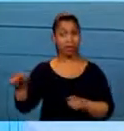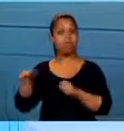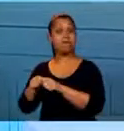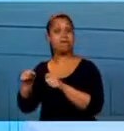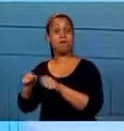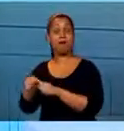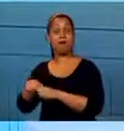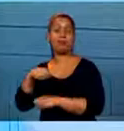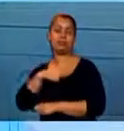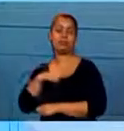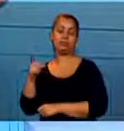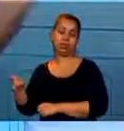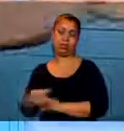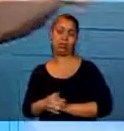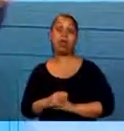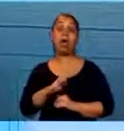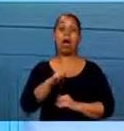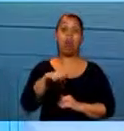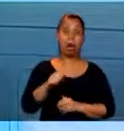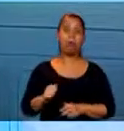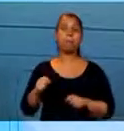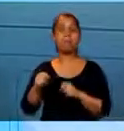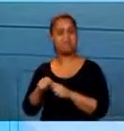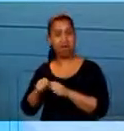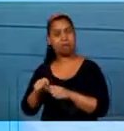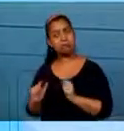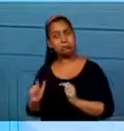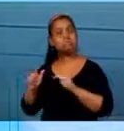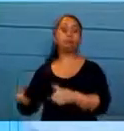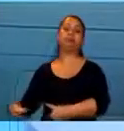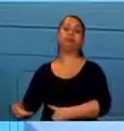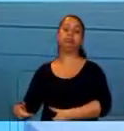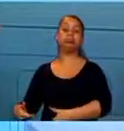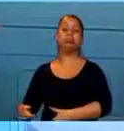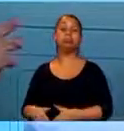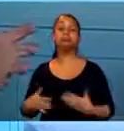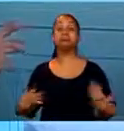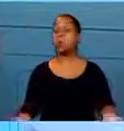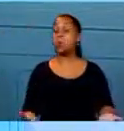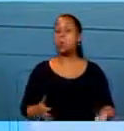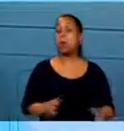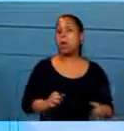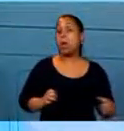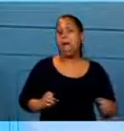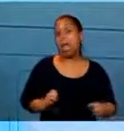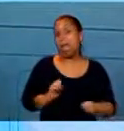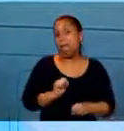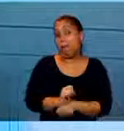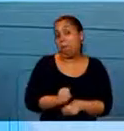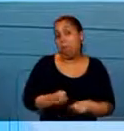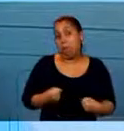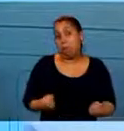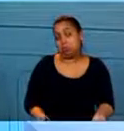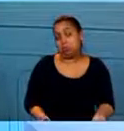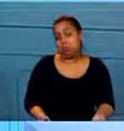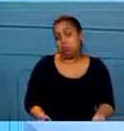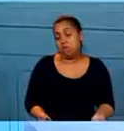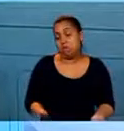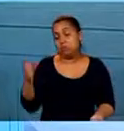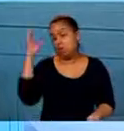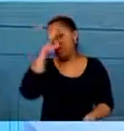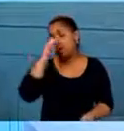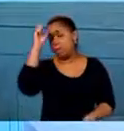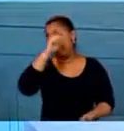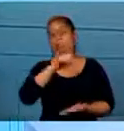ação. A AMA tem ação. Então, é impossível você não